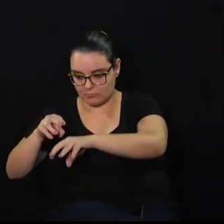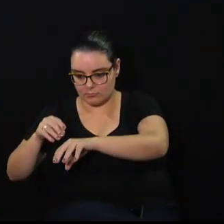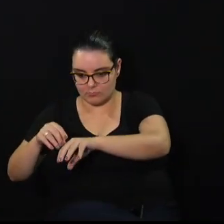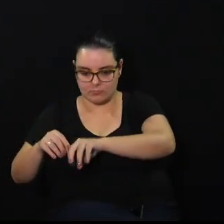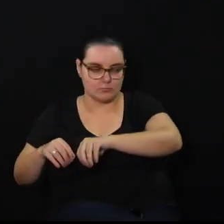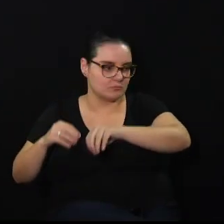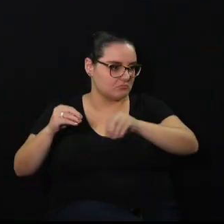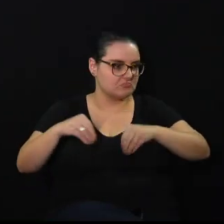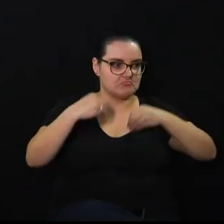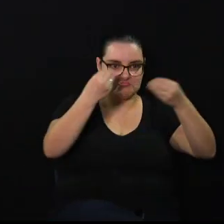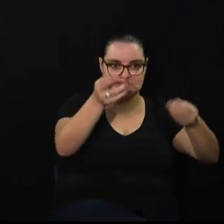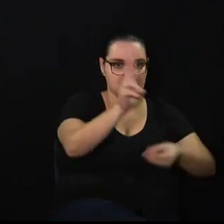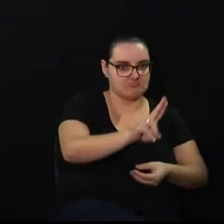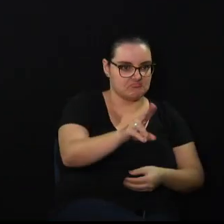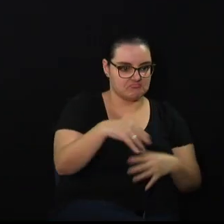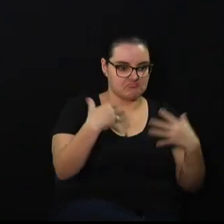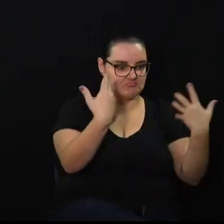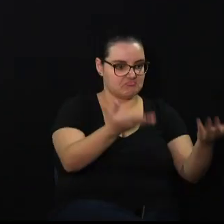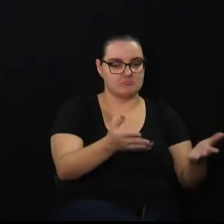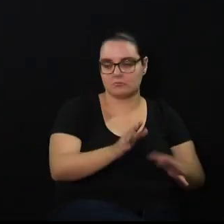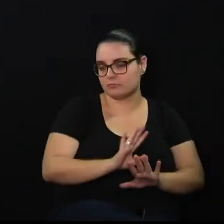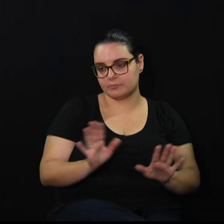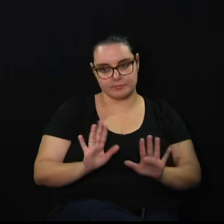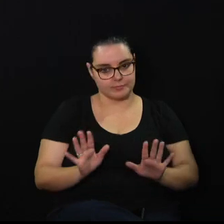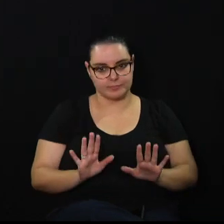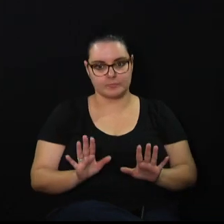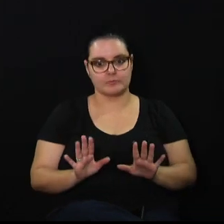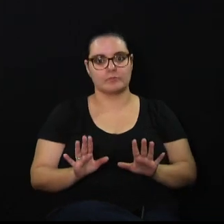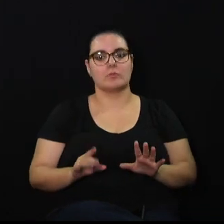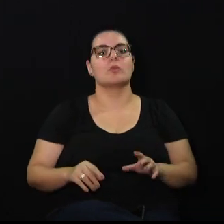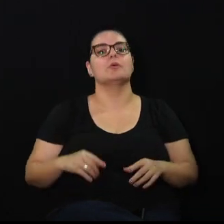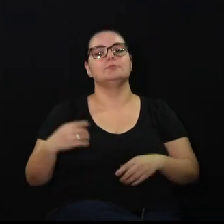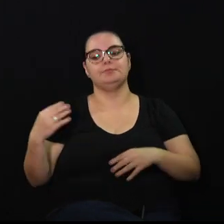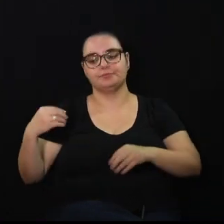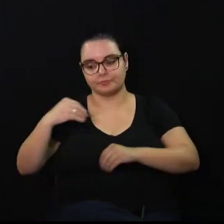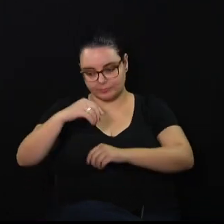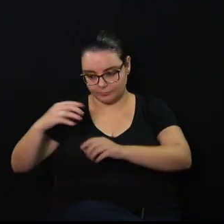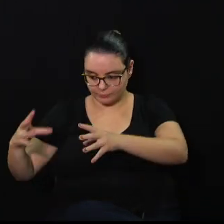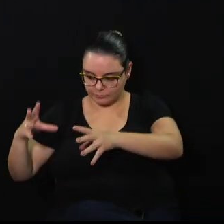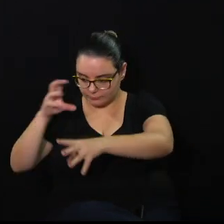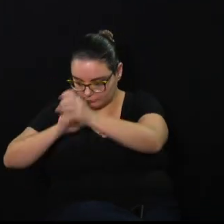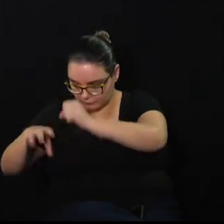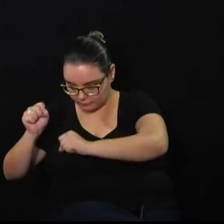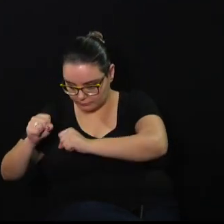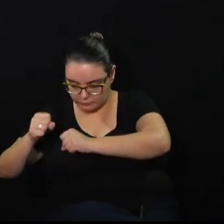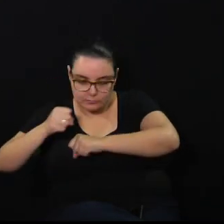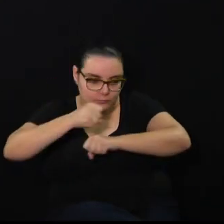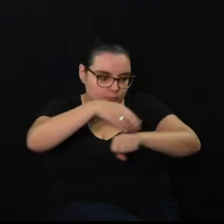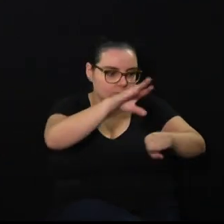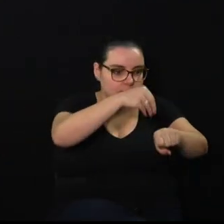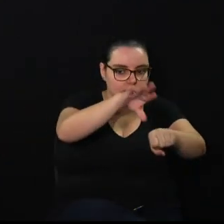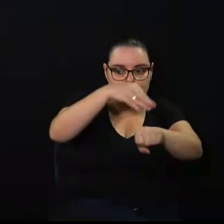então o nosso terceiro objetivo principal é trabalhar essa generalização com esses pacientes